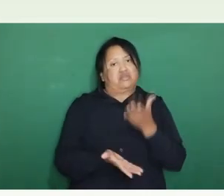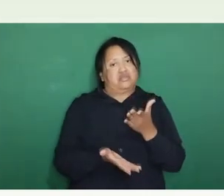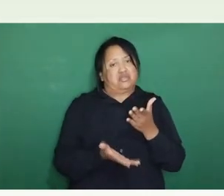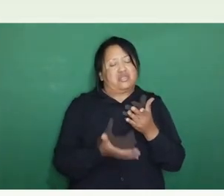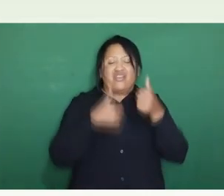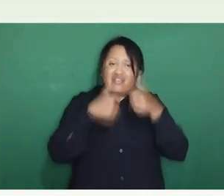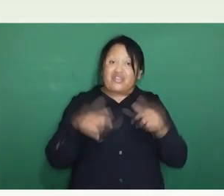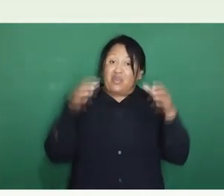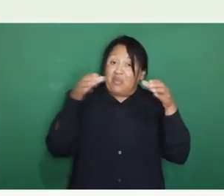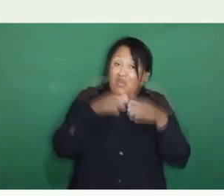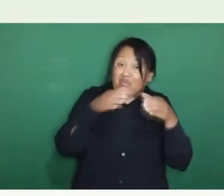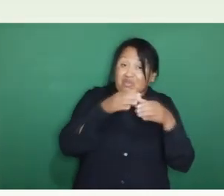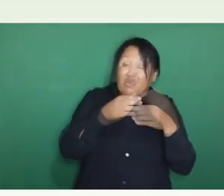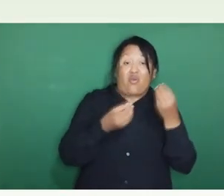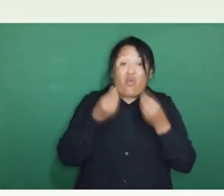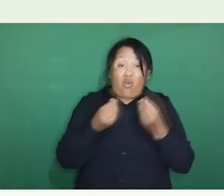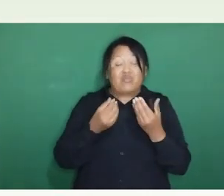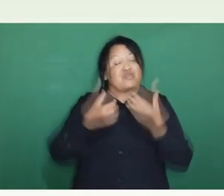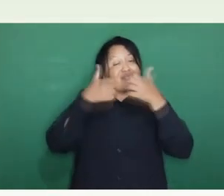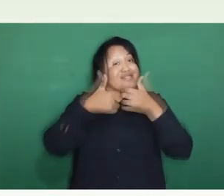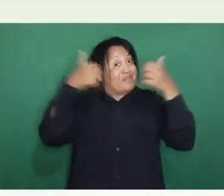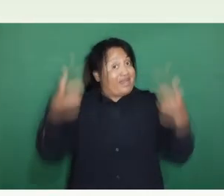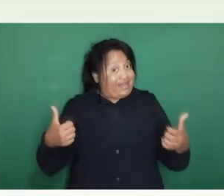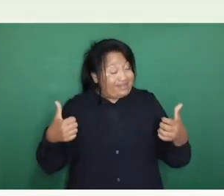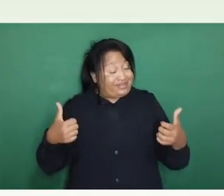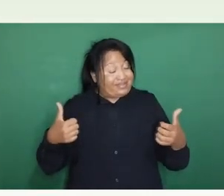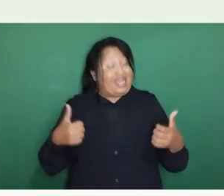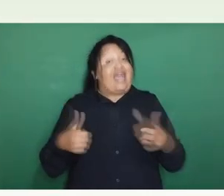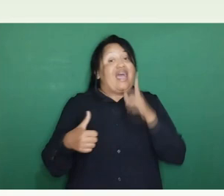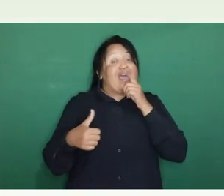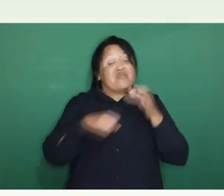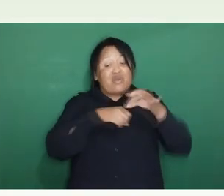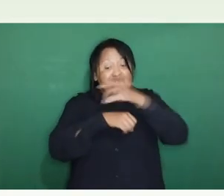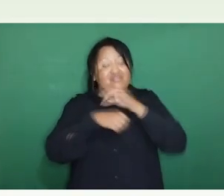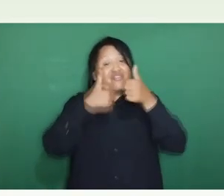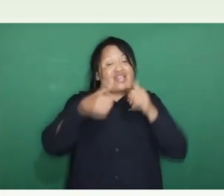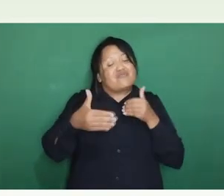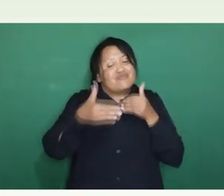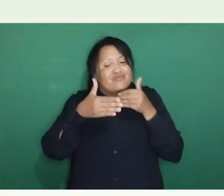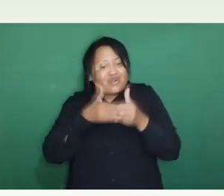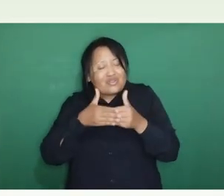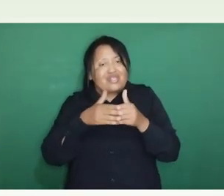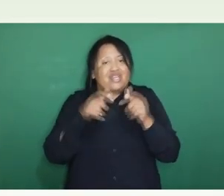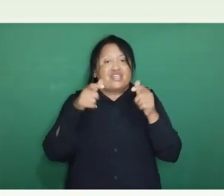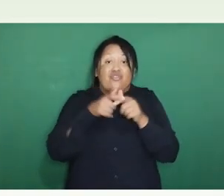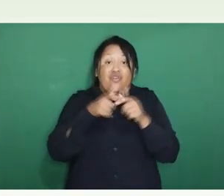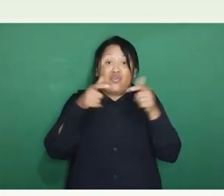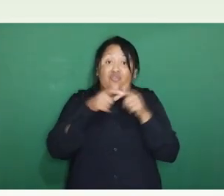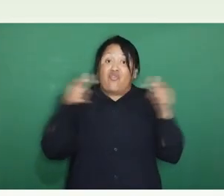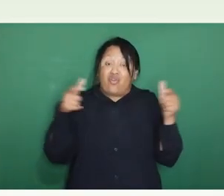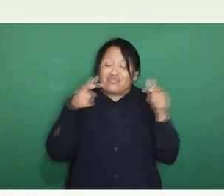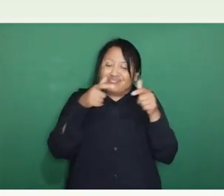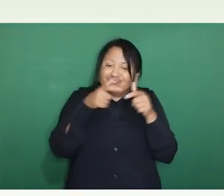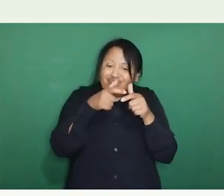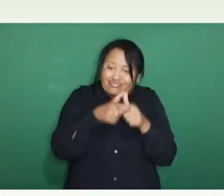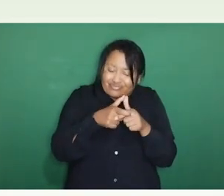vai ficando menor volume como elas são rompidas as moléculas de água vão ficando próximas e o volume vai